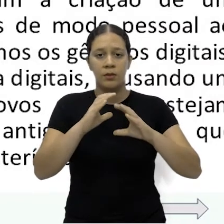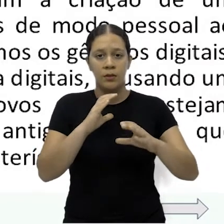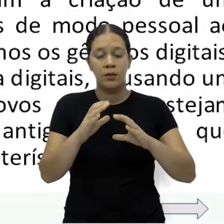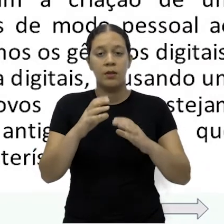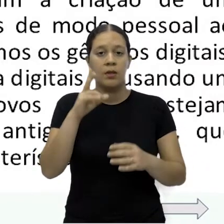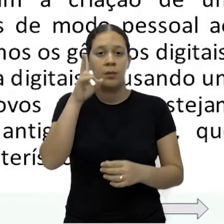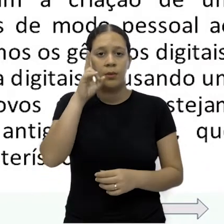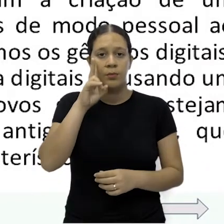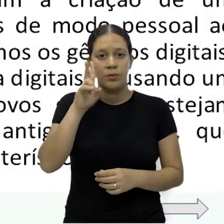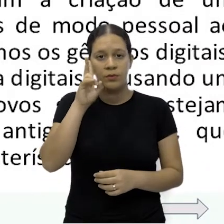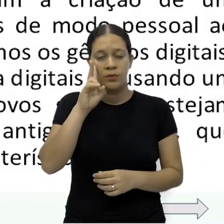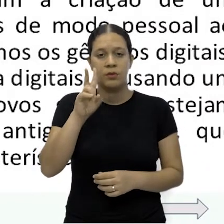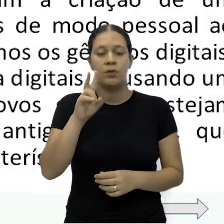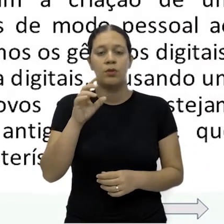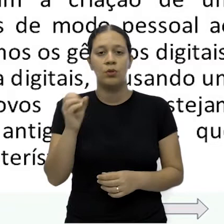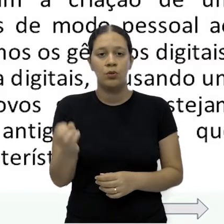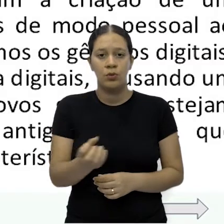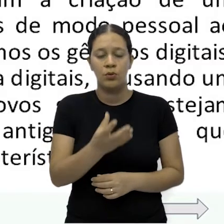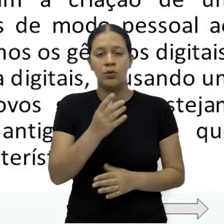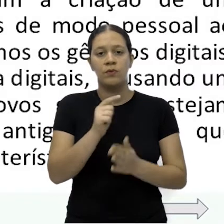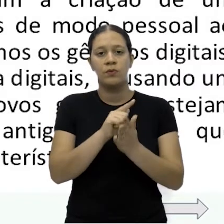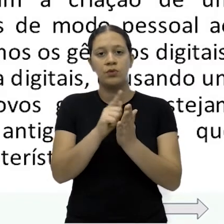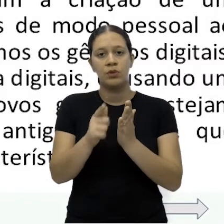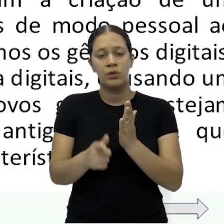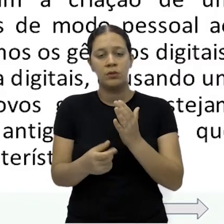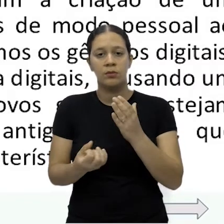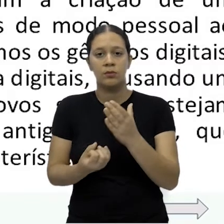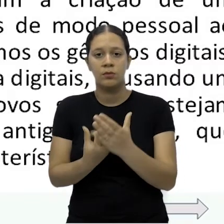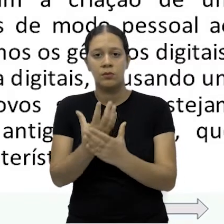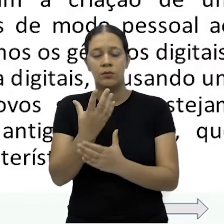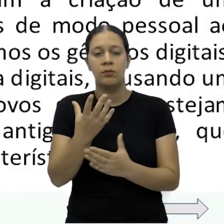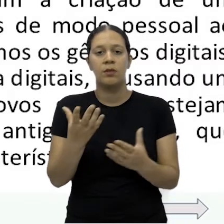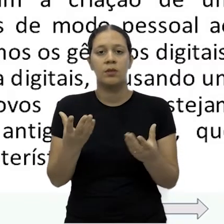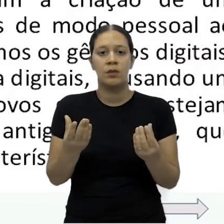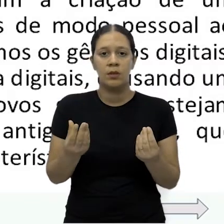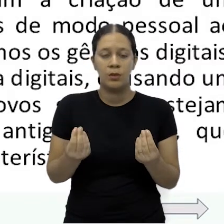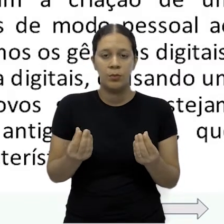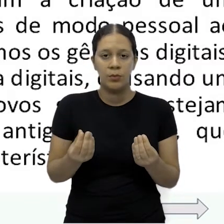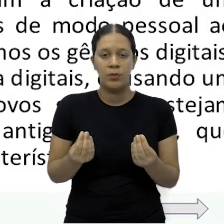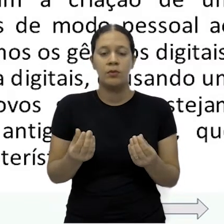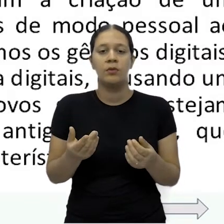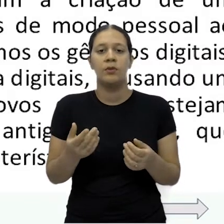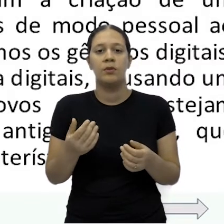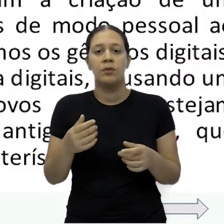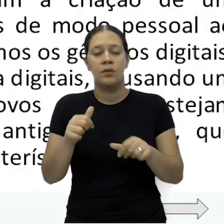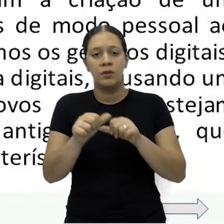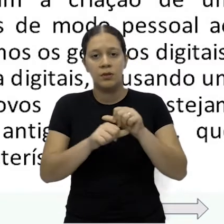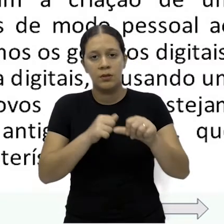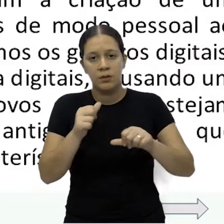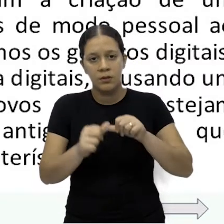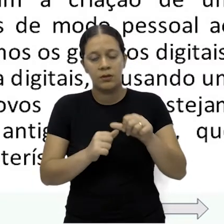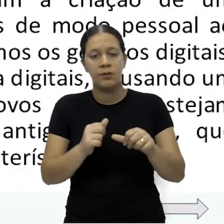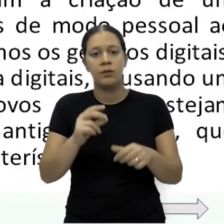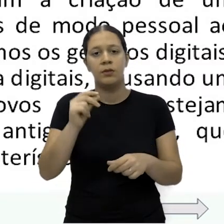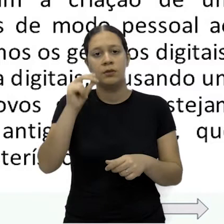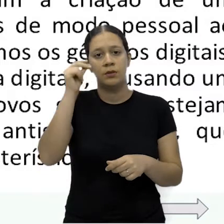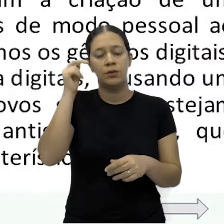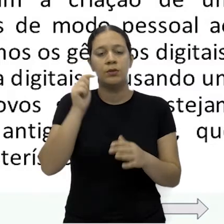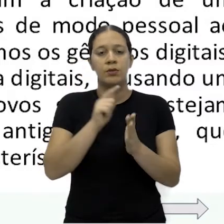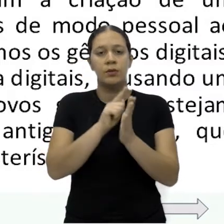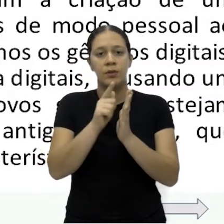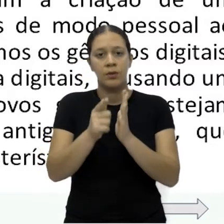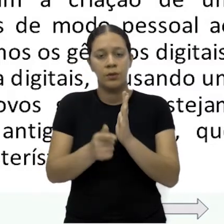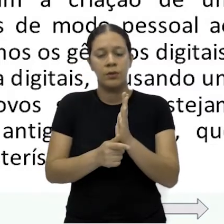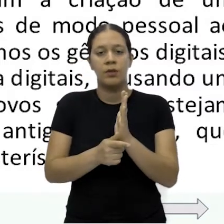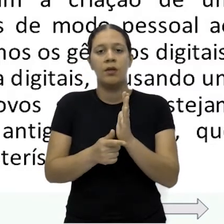comunicação. Vale lembrar que, embora novos gêneros estejam surgindo, muitos nada mais são do que a transformação de antigos